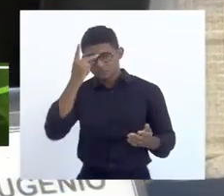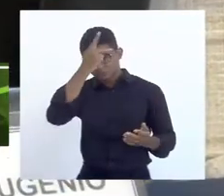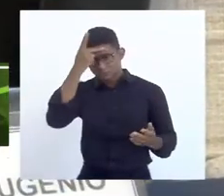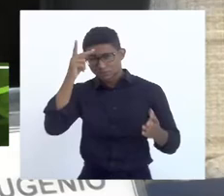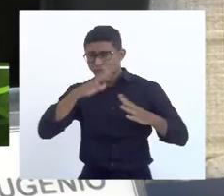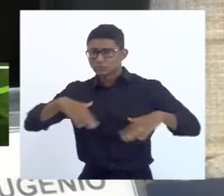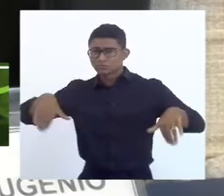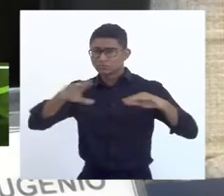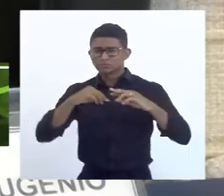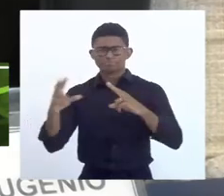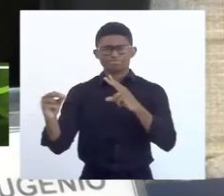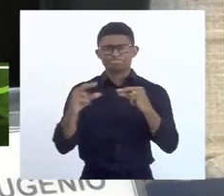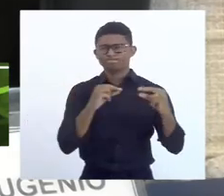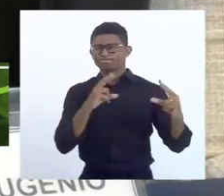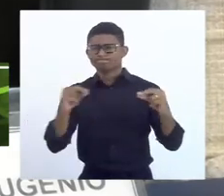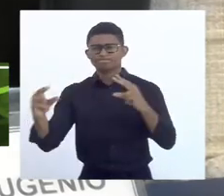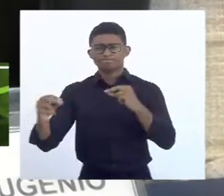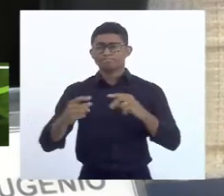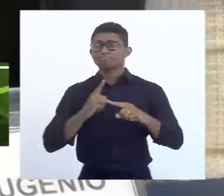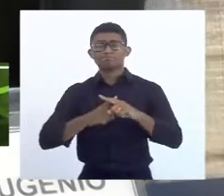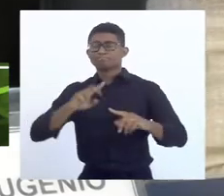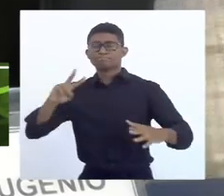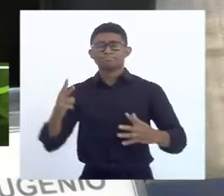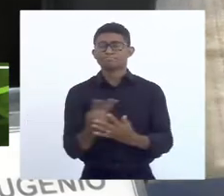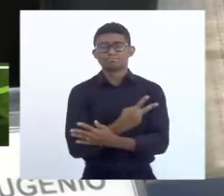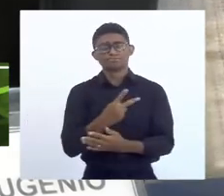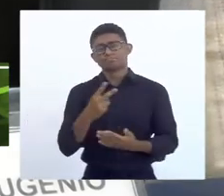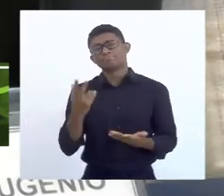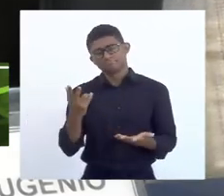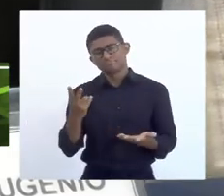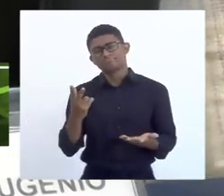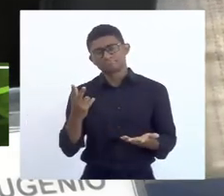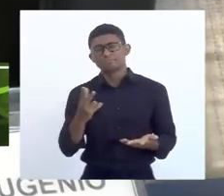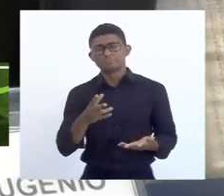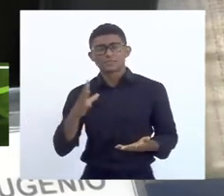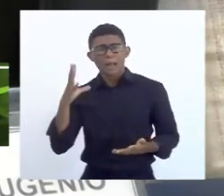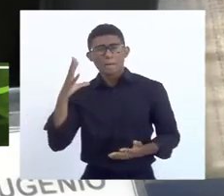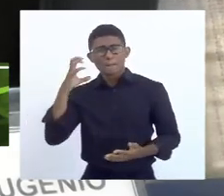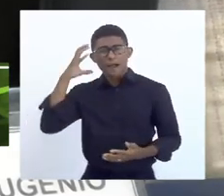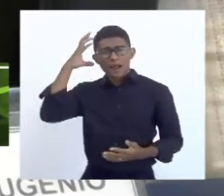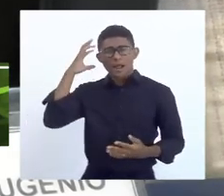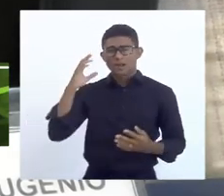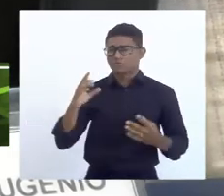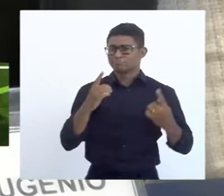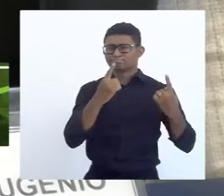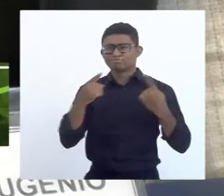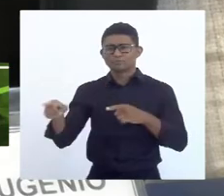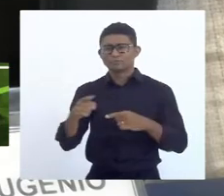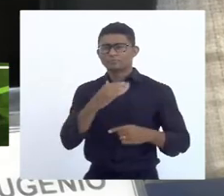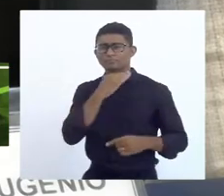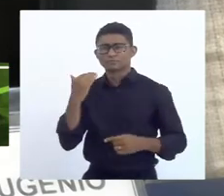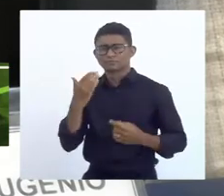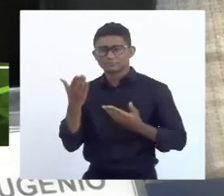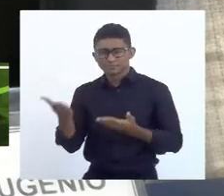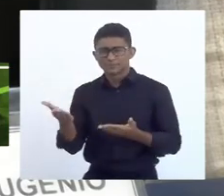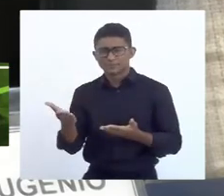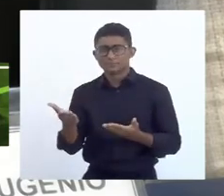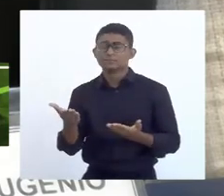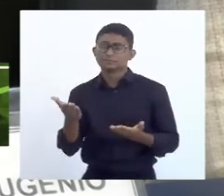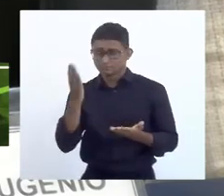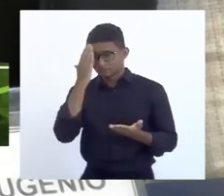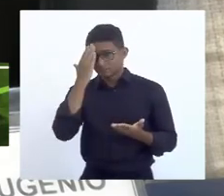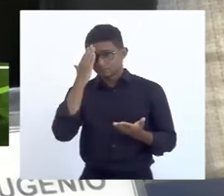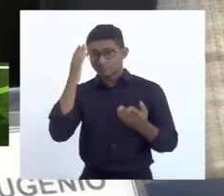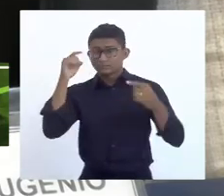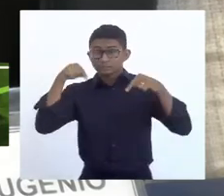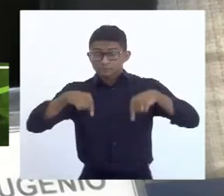é a partir do assassinato político, do feminicídio político da vereadora Marielle Franco. Na América Latina, na